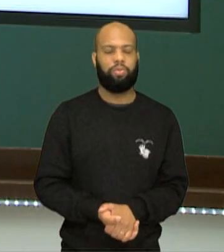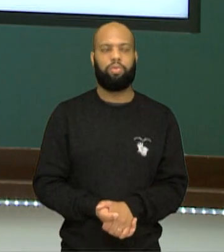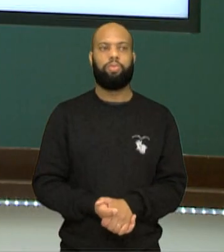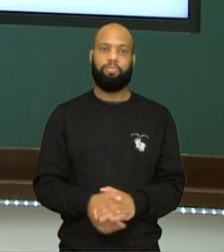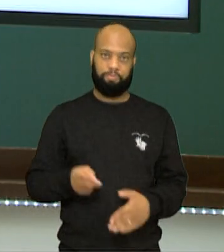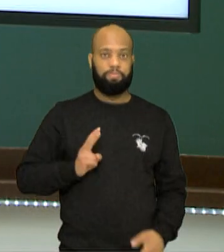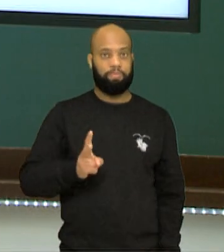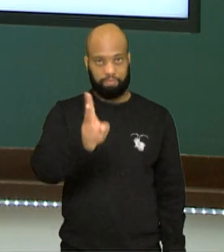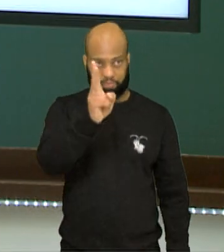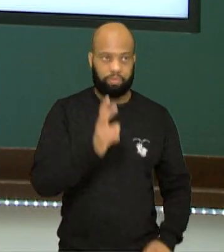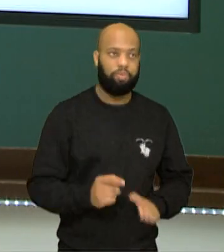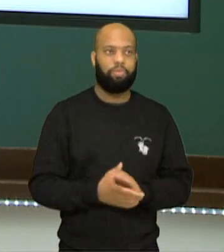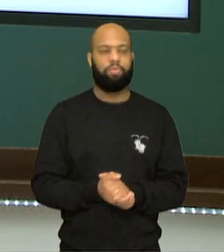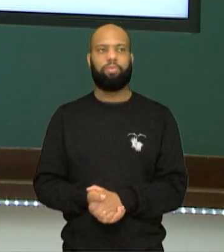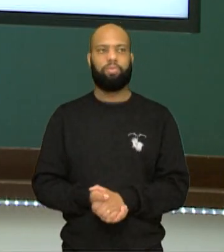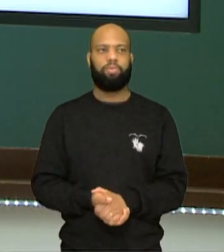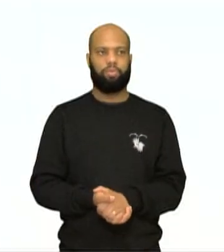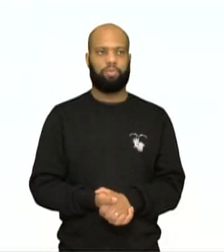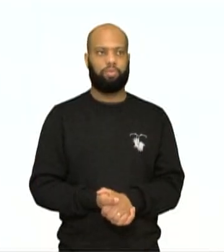Prosseguindo agora, pessoal.